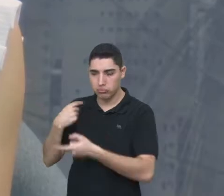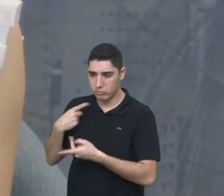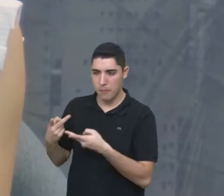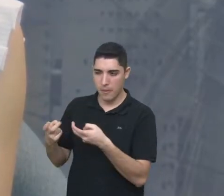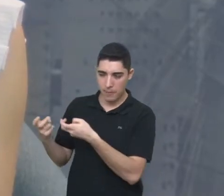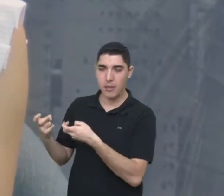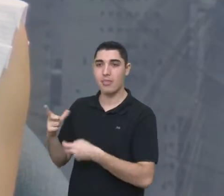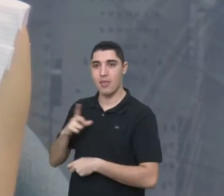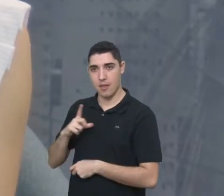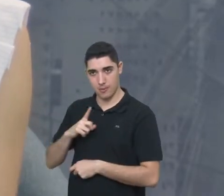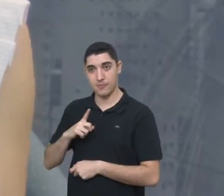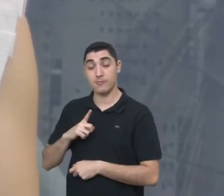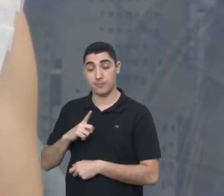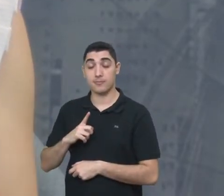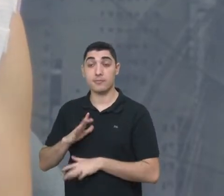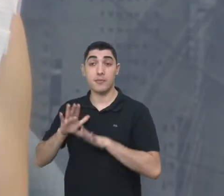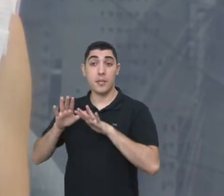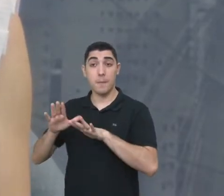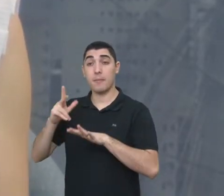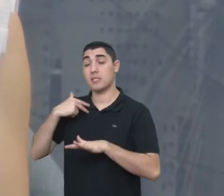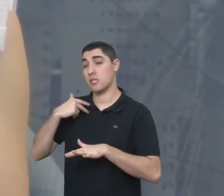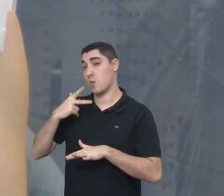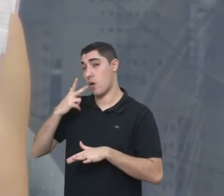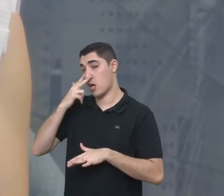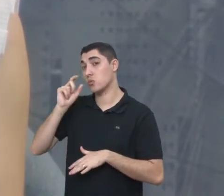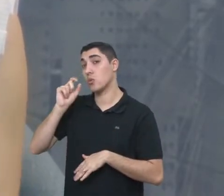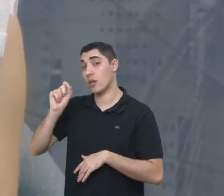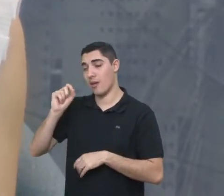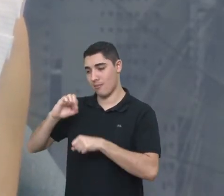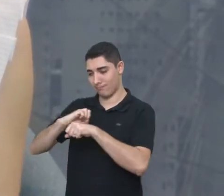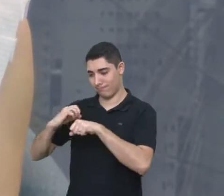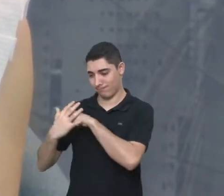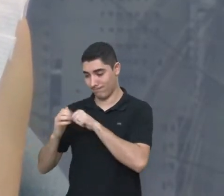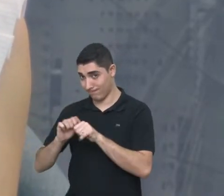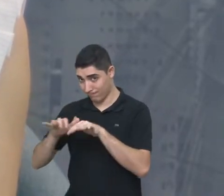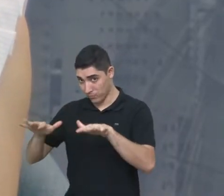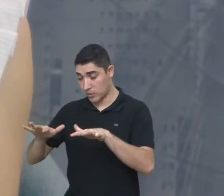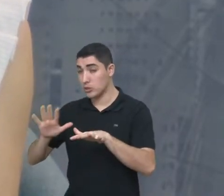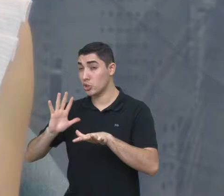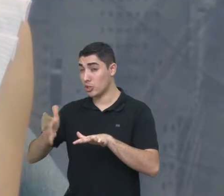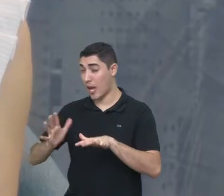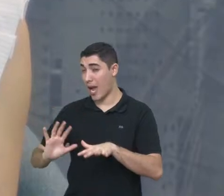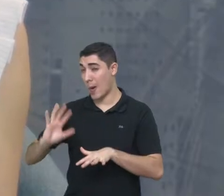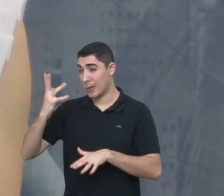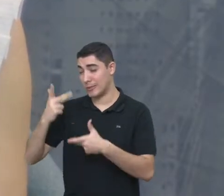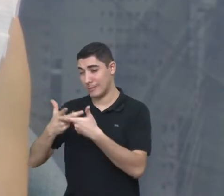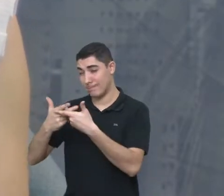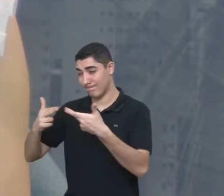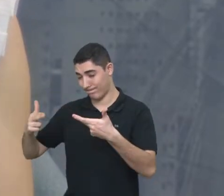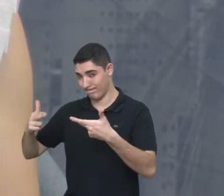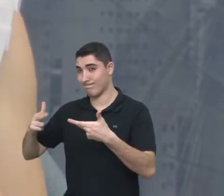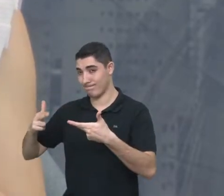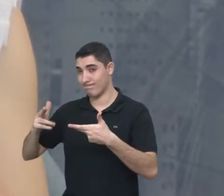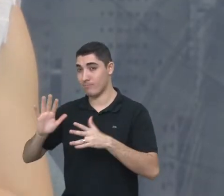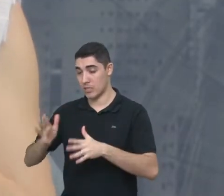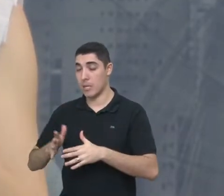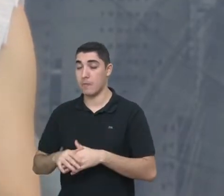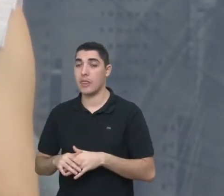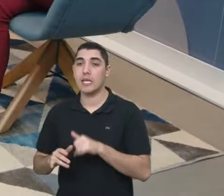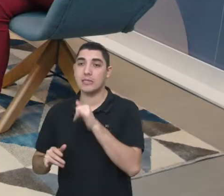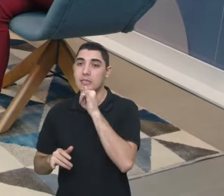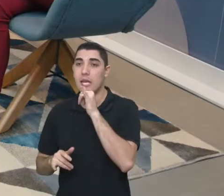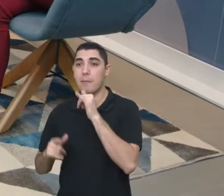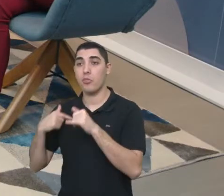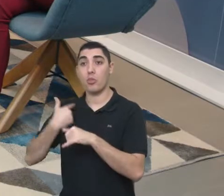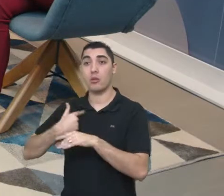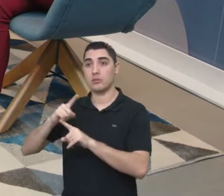casos também. E eu acredito que a pandemia ela tem vários fatores que contribuíram para isso, né? Que é o fato de a